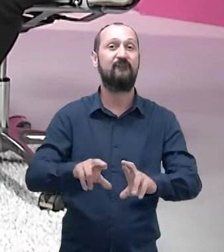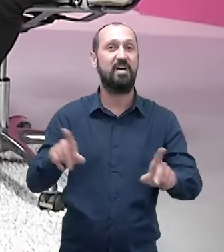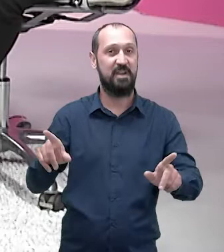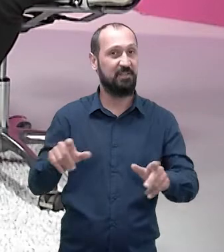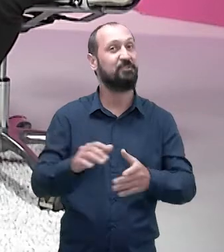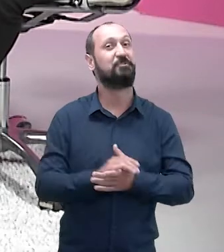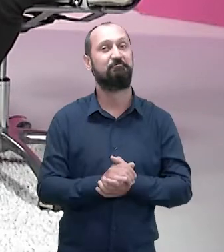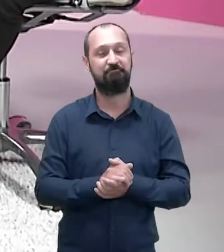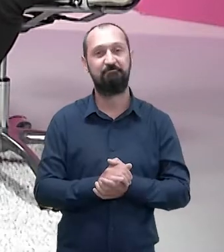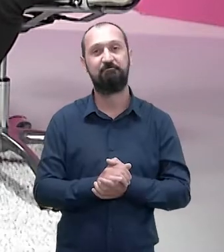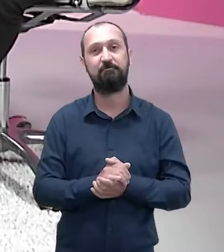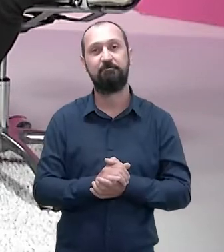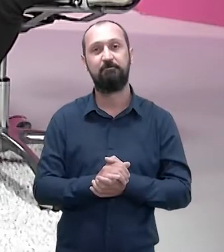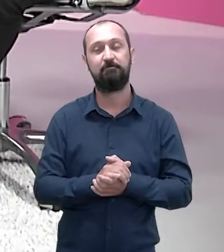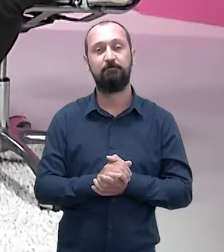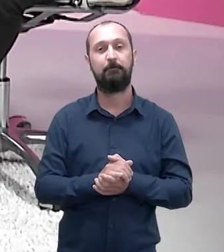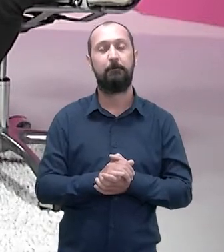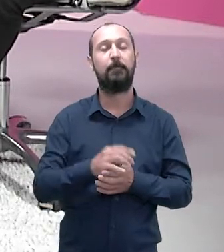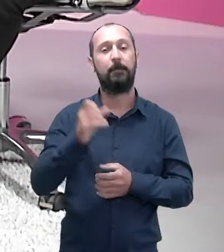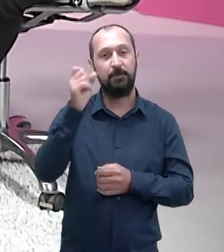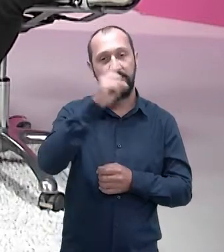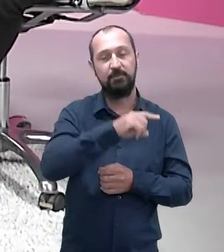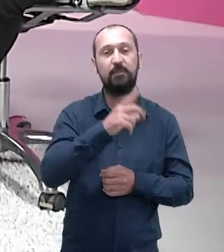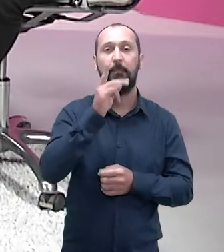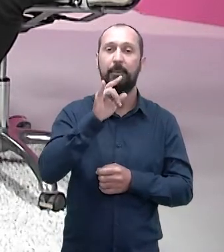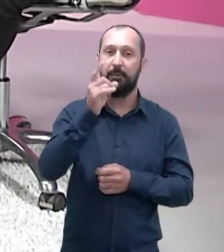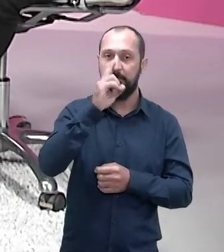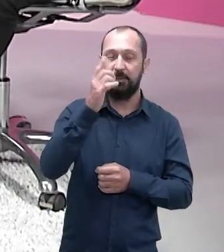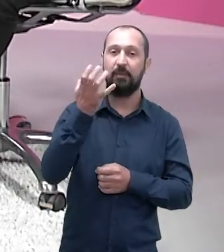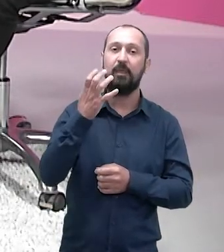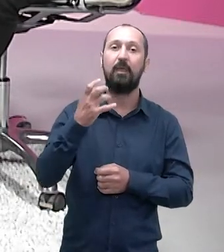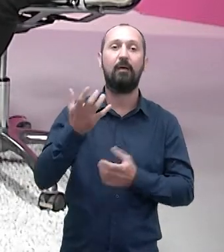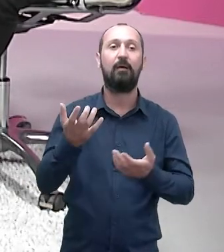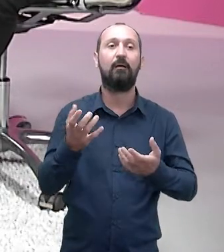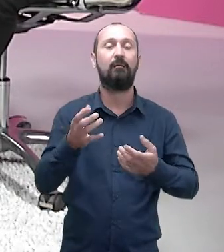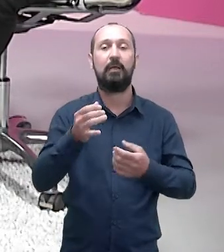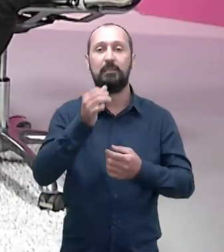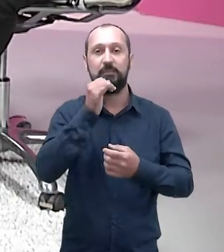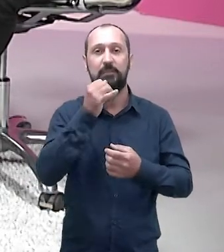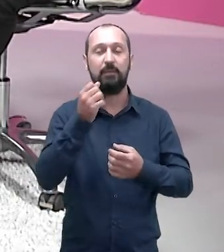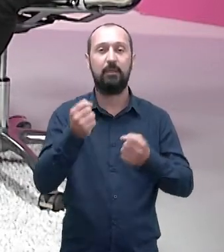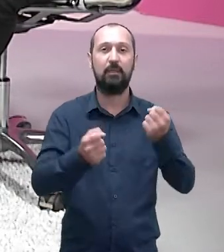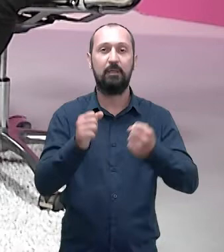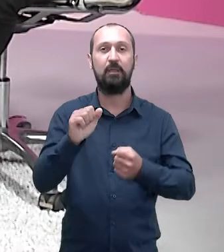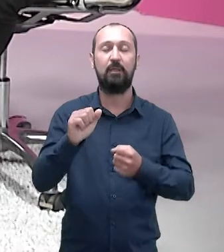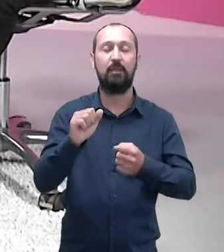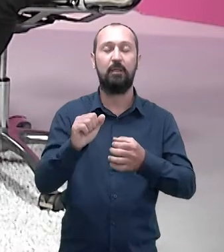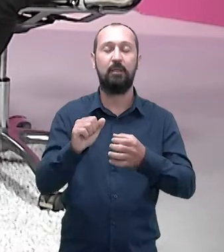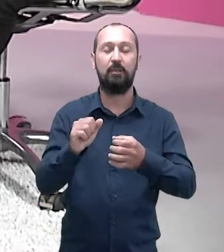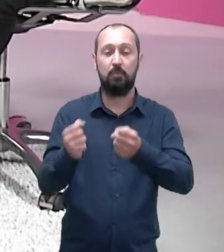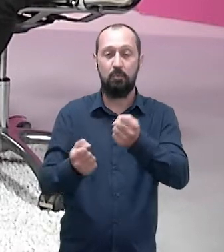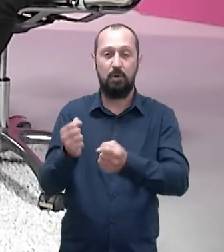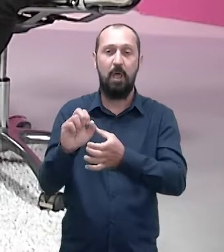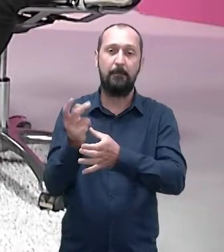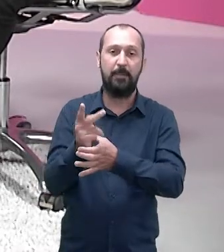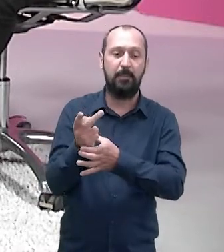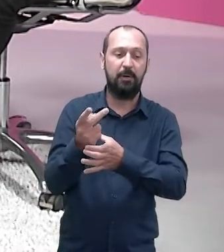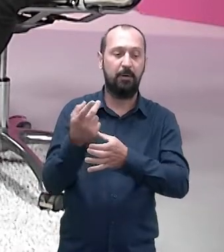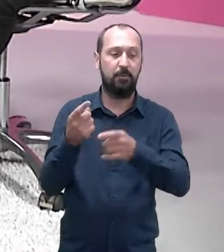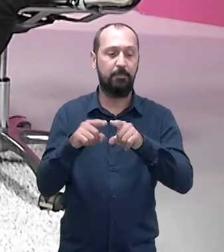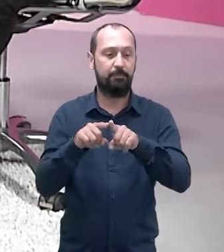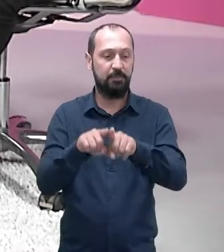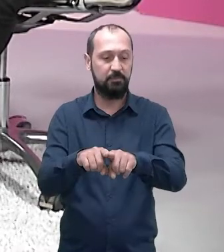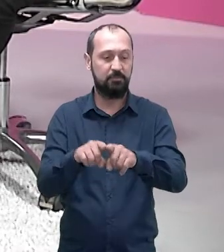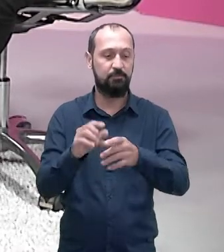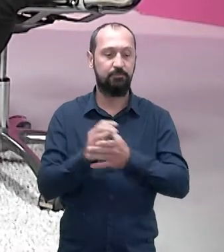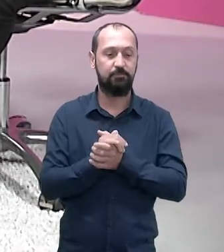horário diferenciado. Cada vez se torna um pouco mais difícil, onde os pais também buscam, né, aquele motorista de aplicativo, um